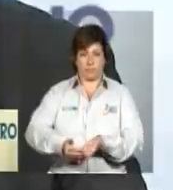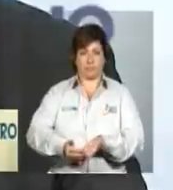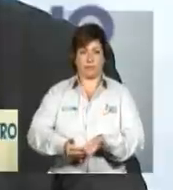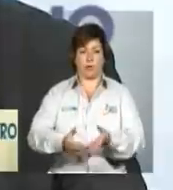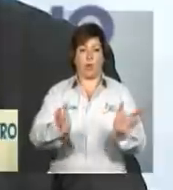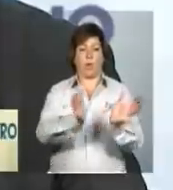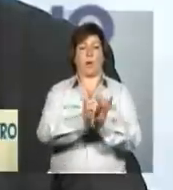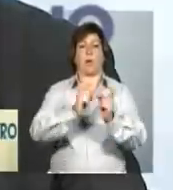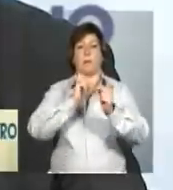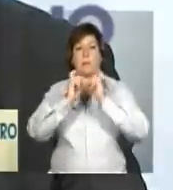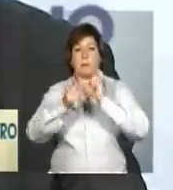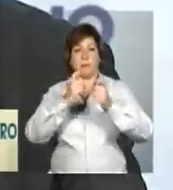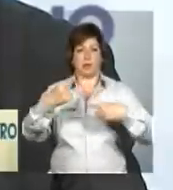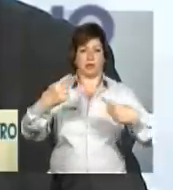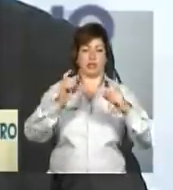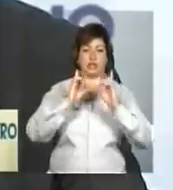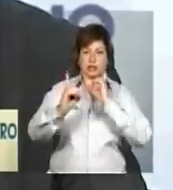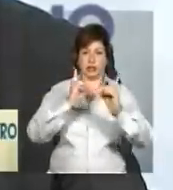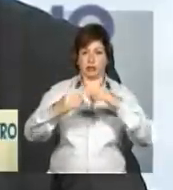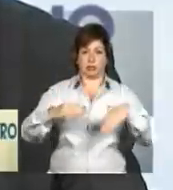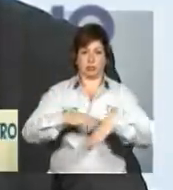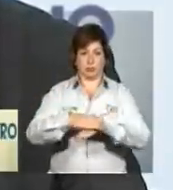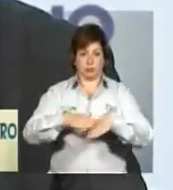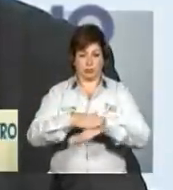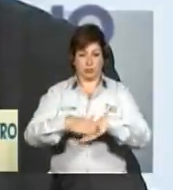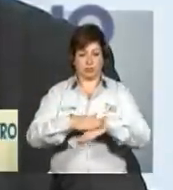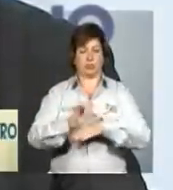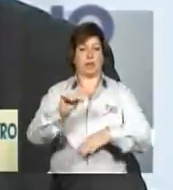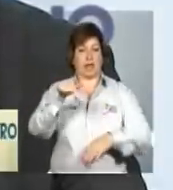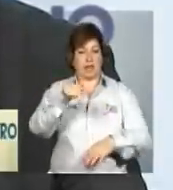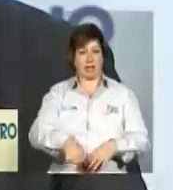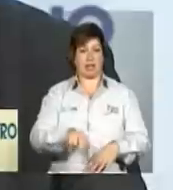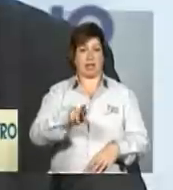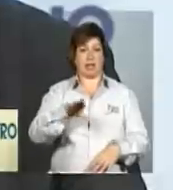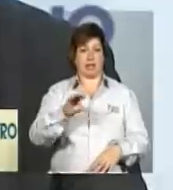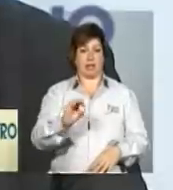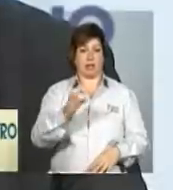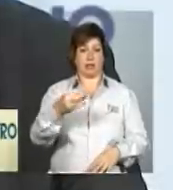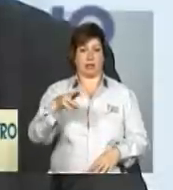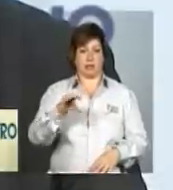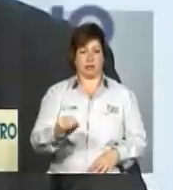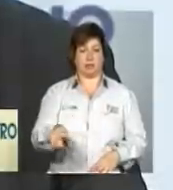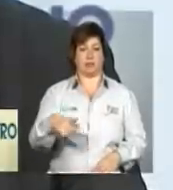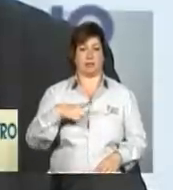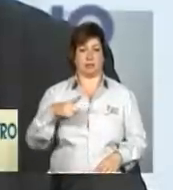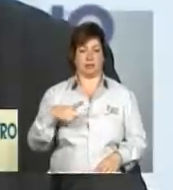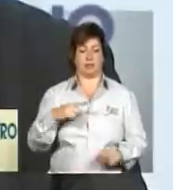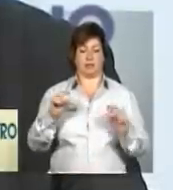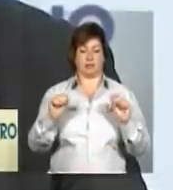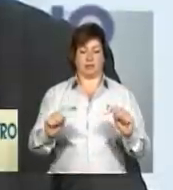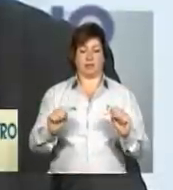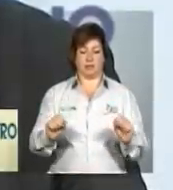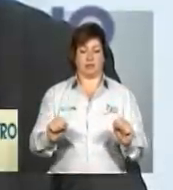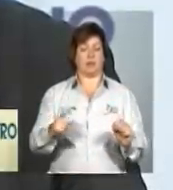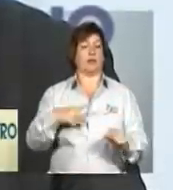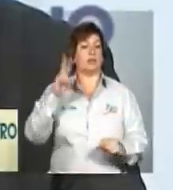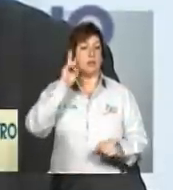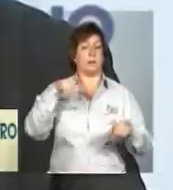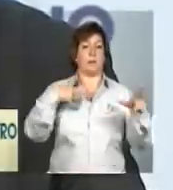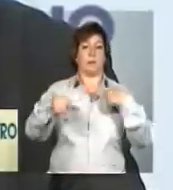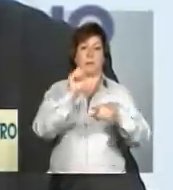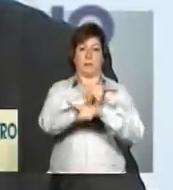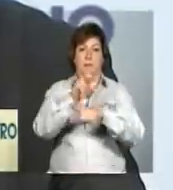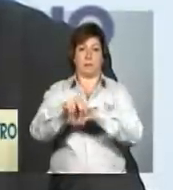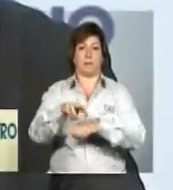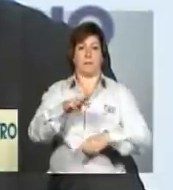dos diálogos aqui no Rio Centro. Eu abri o primeiro diálogo, que foi sobre emprego,